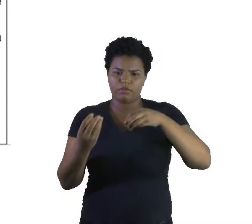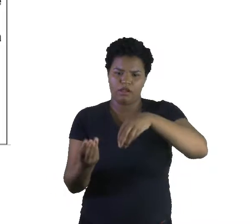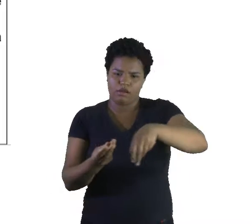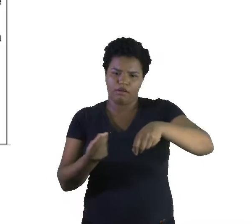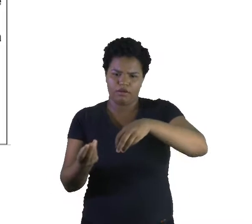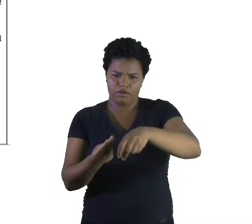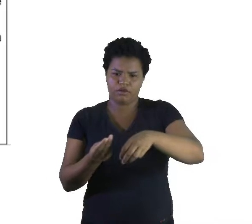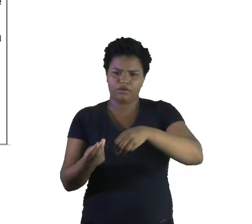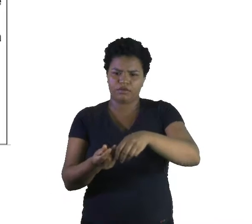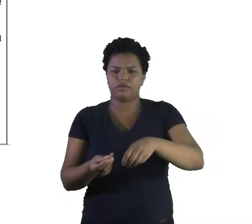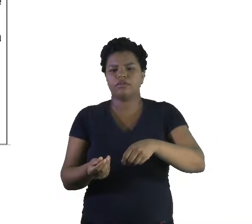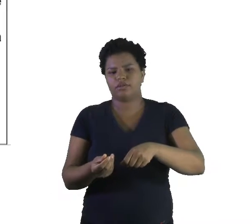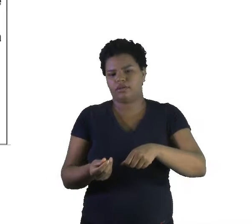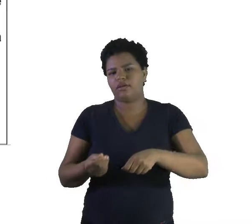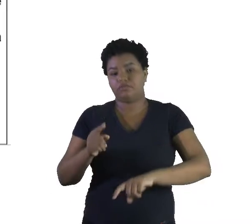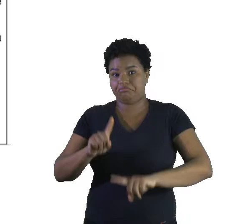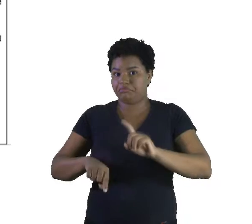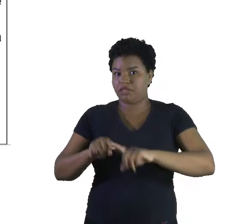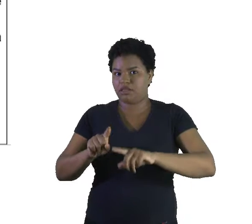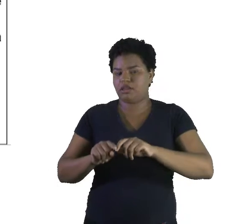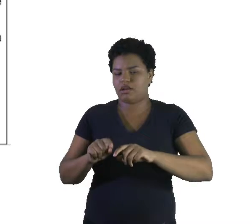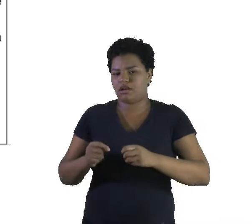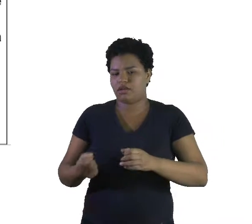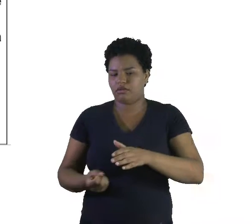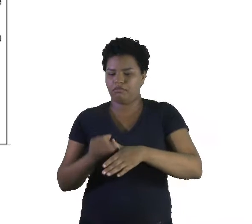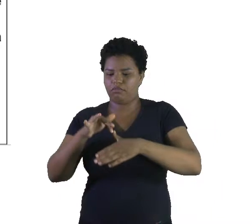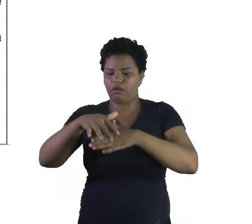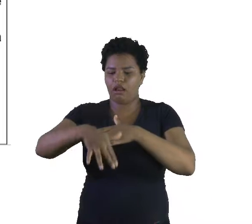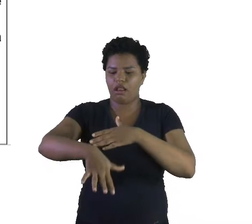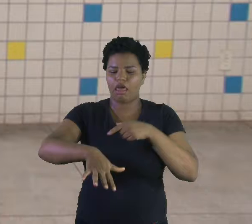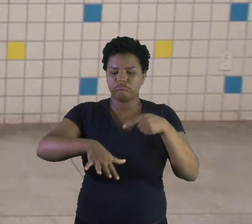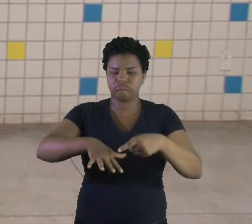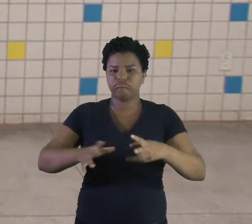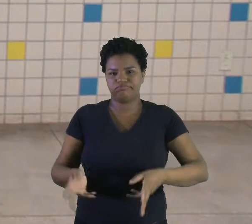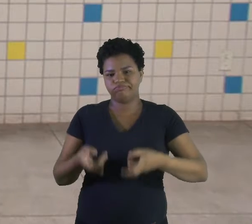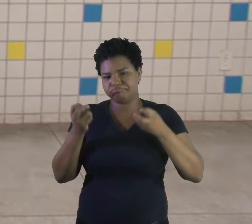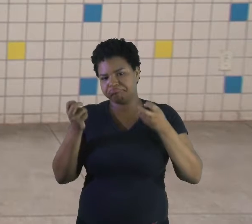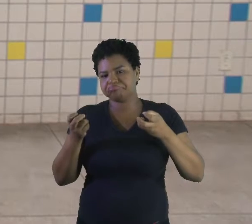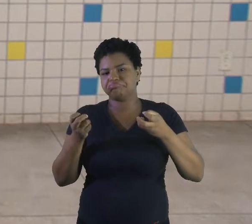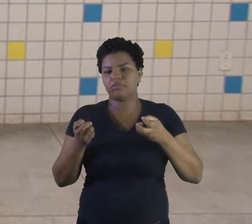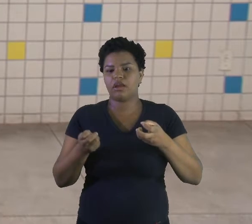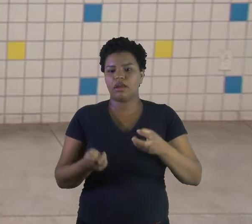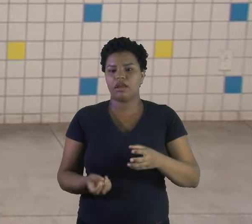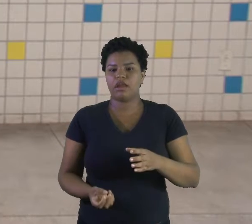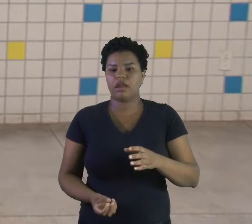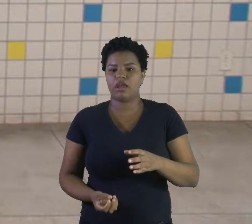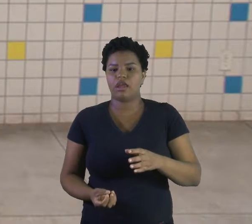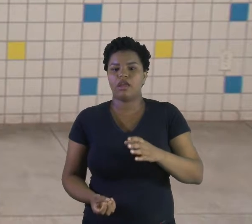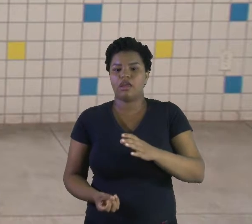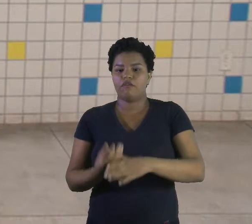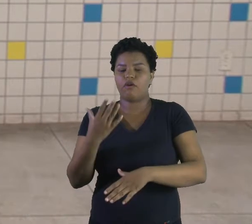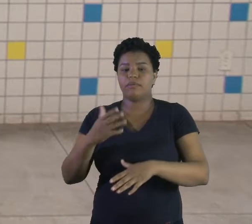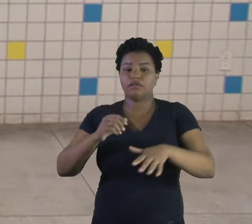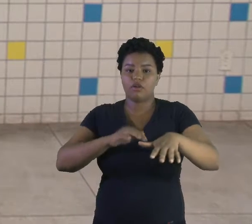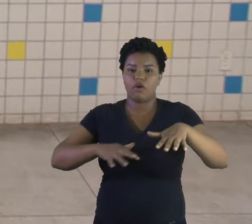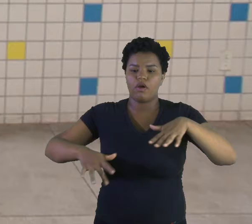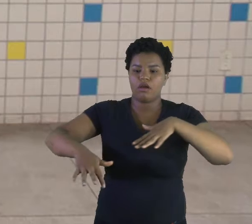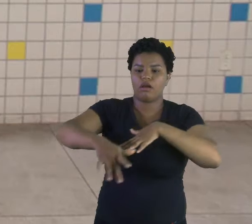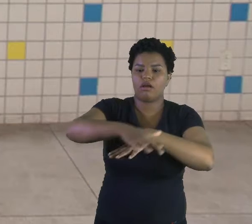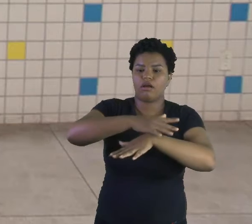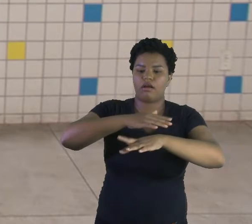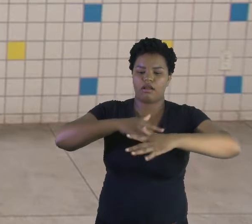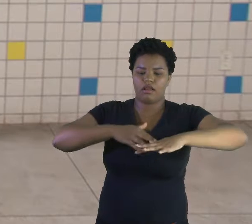minérios, né, esse material que extravasa do interior da Terra. E formação de novas ilhas, várias ilhas têm